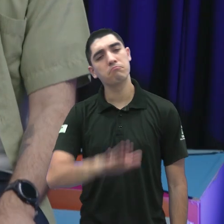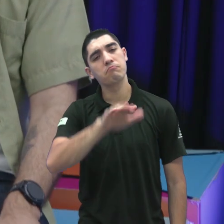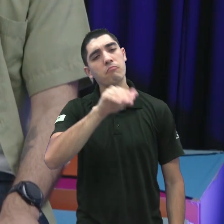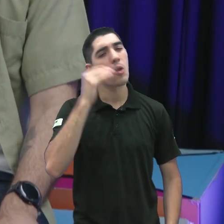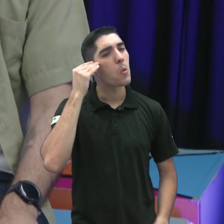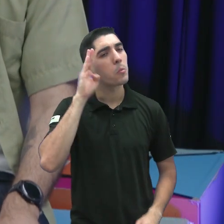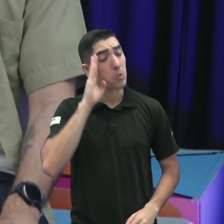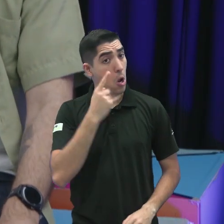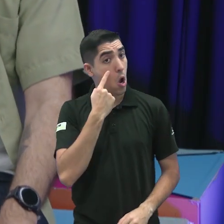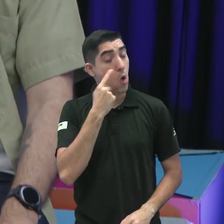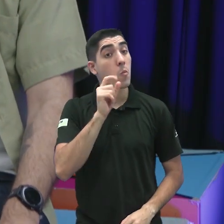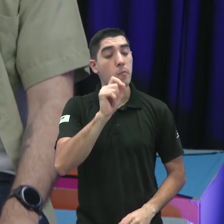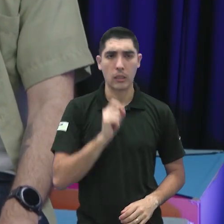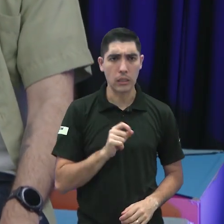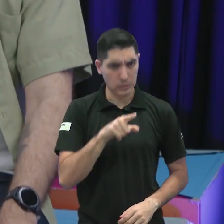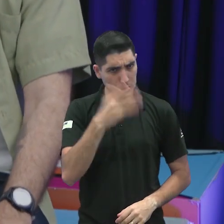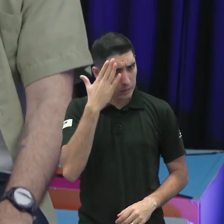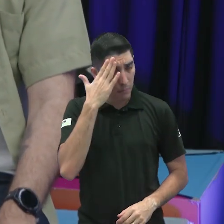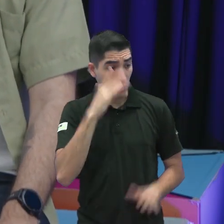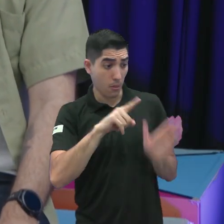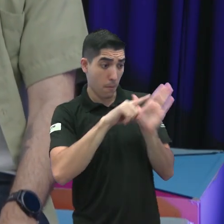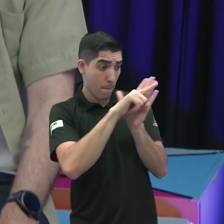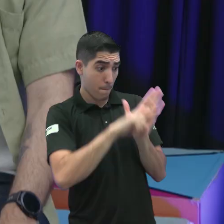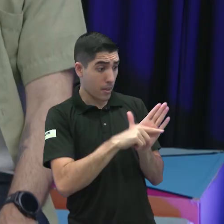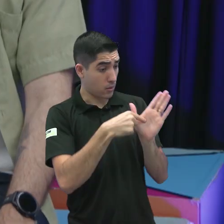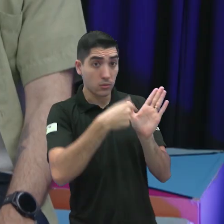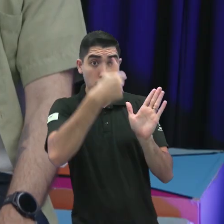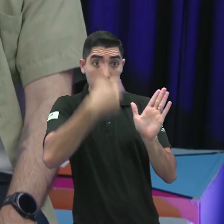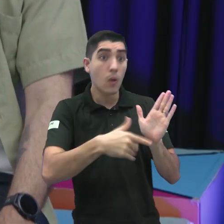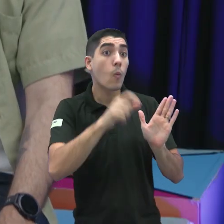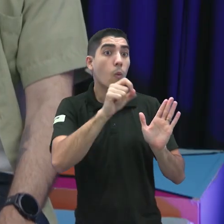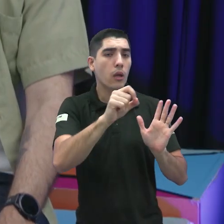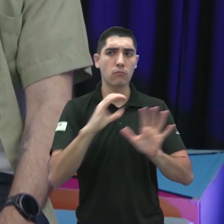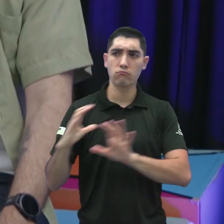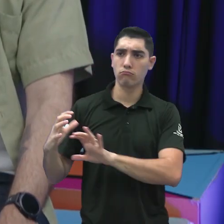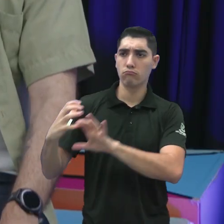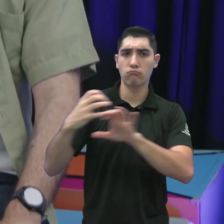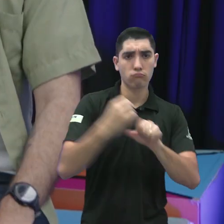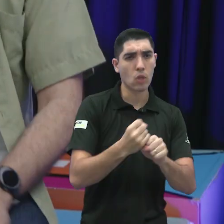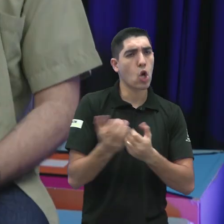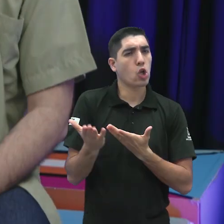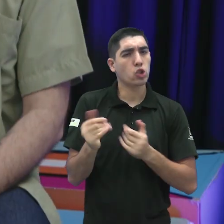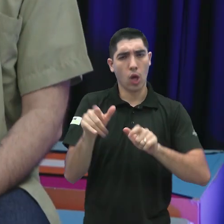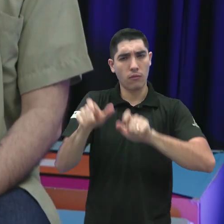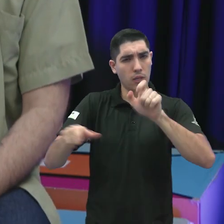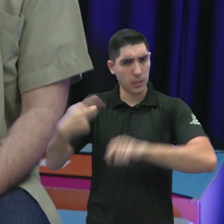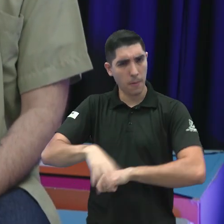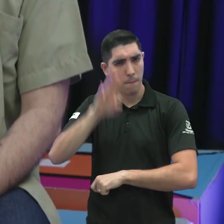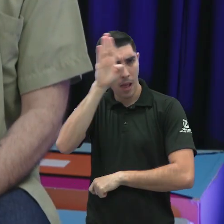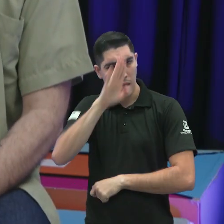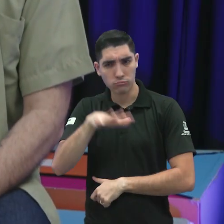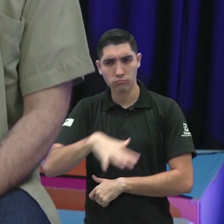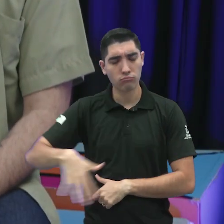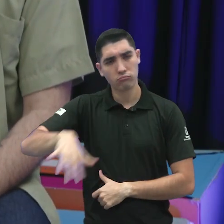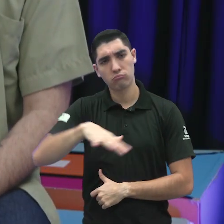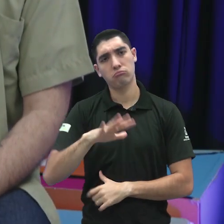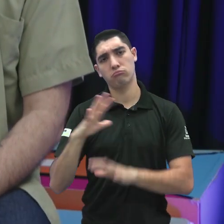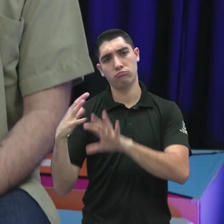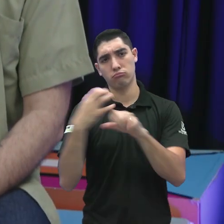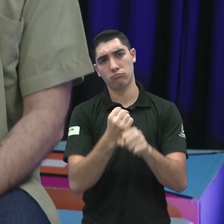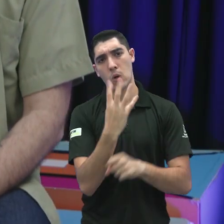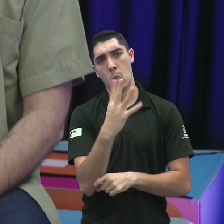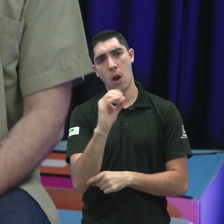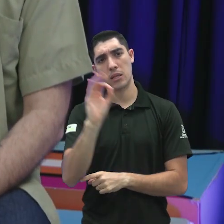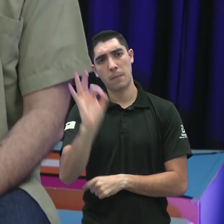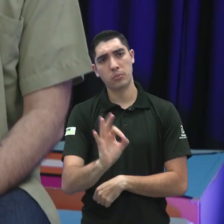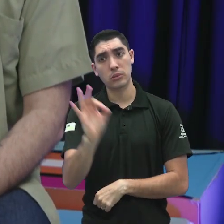Bruno, olha que interessante, ó. Você sabia que pesquisas mostram que quase 40% dos jovens brasileiros dizem se